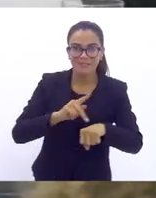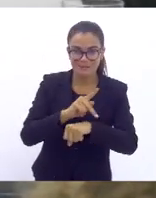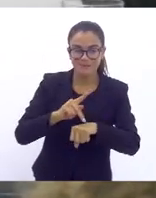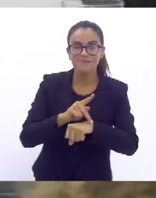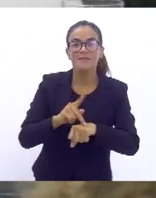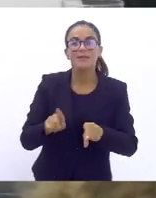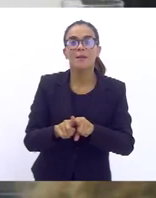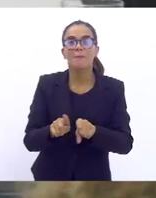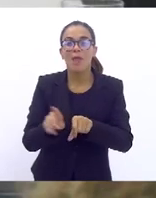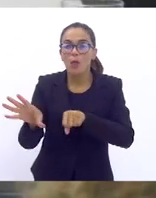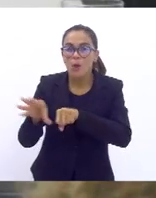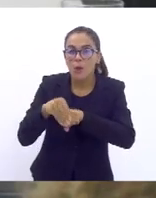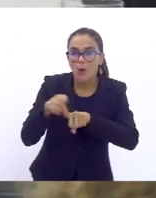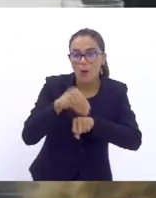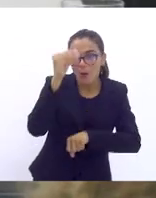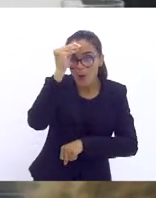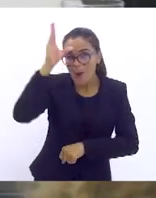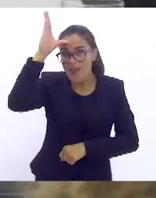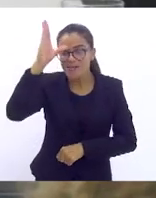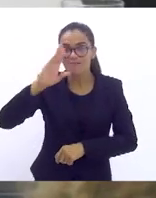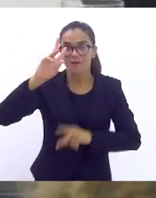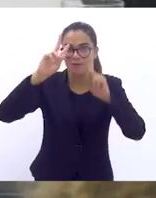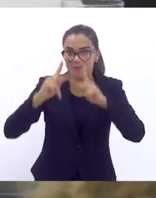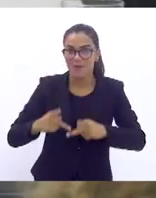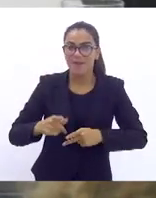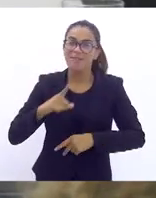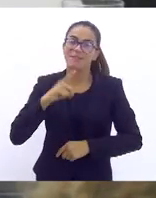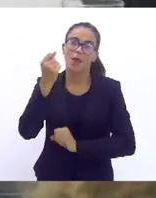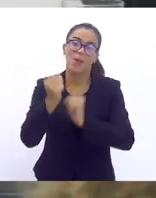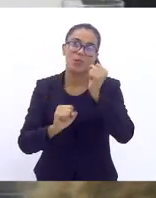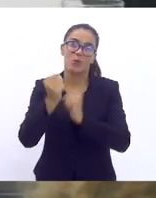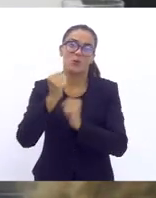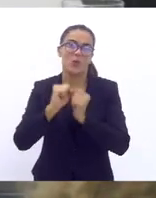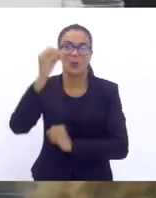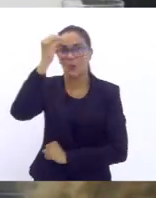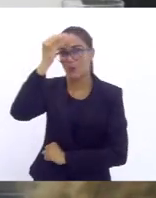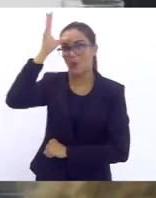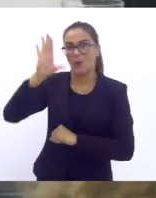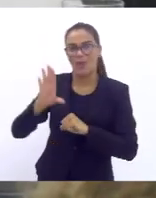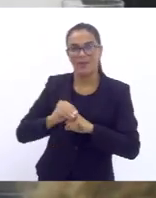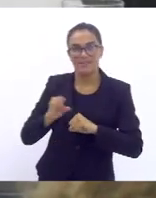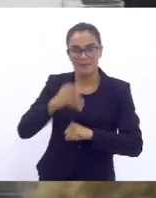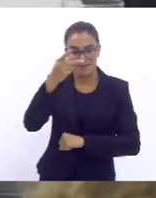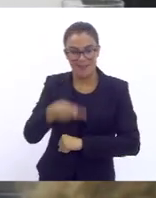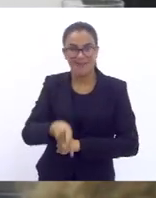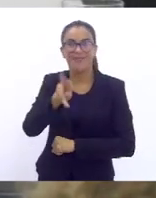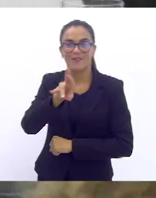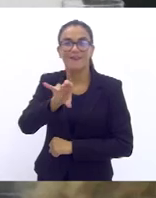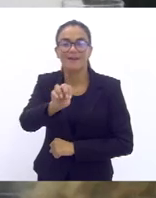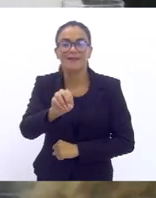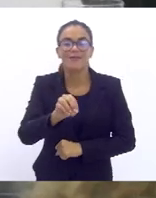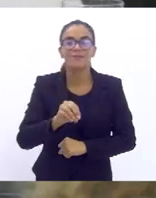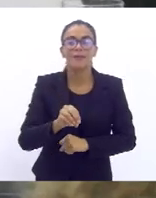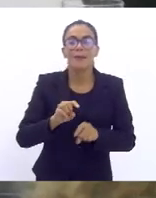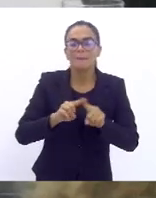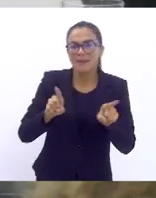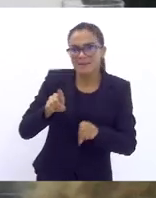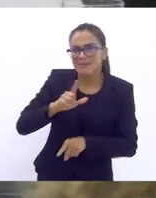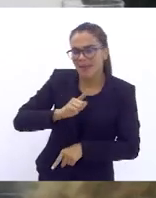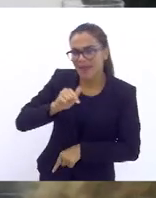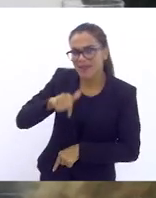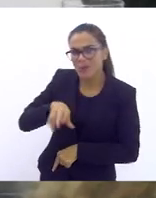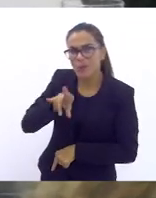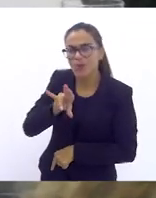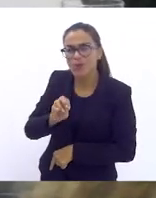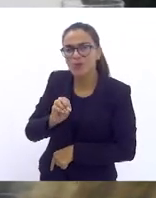um conhecimento humano então muita gente fala da indústria do conhecimento aqui mas apesar de nós termos isso aqui